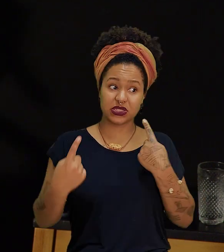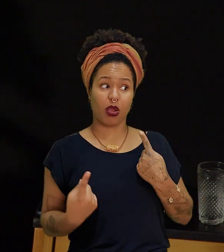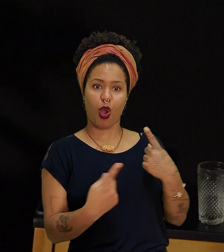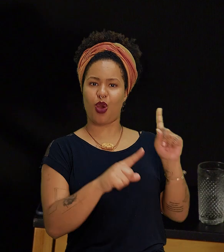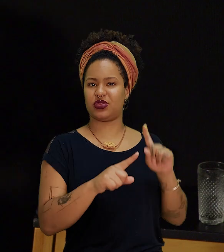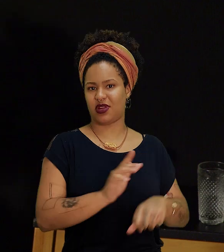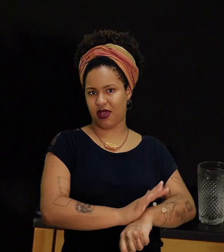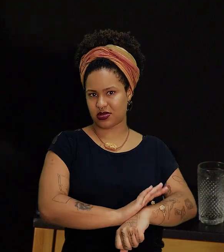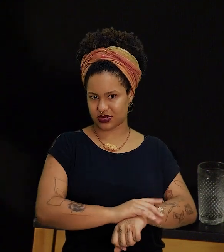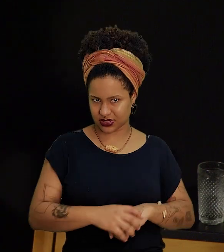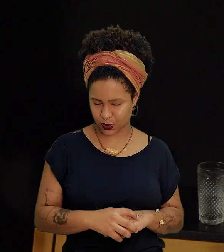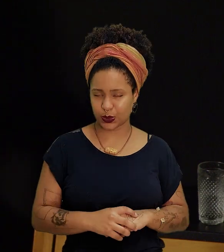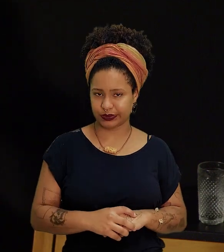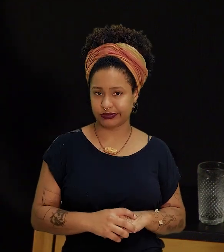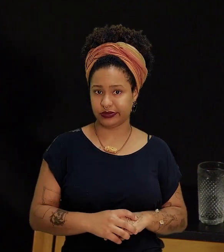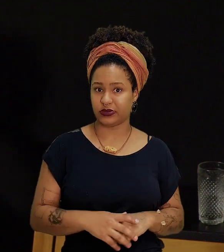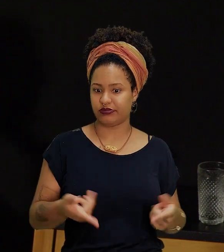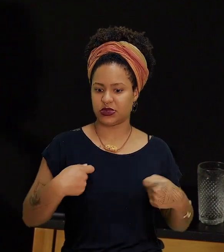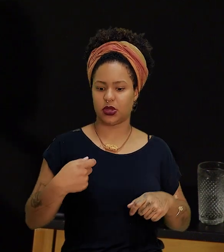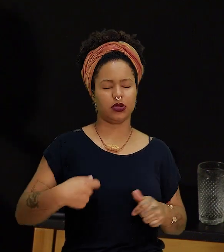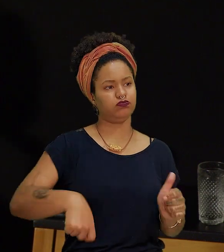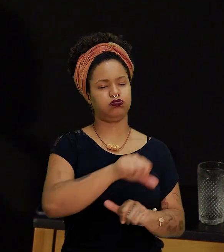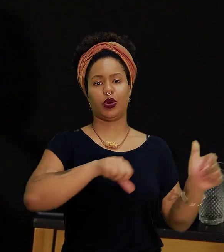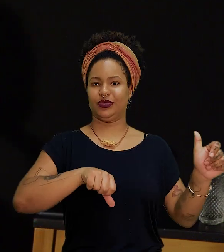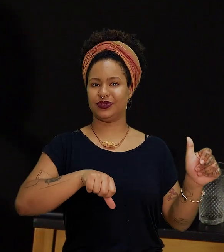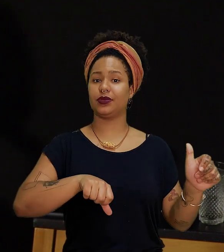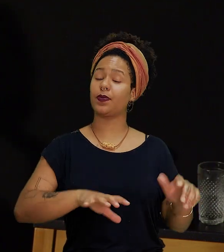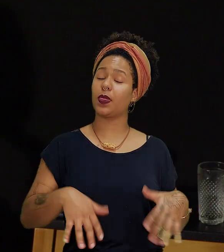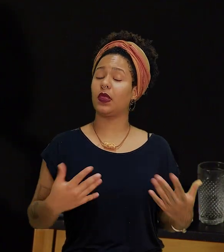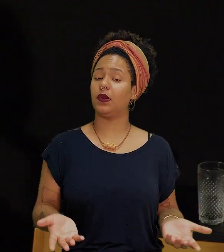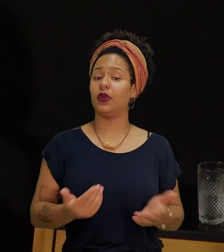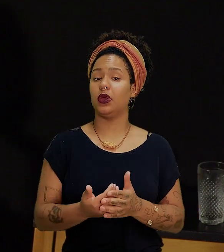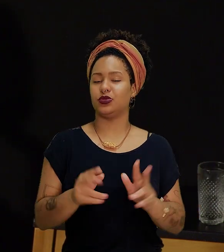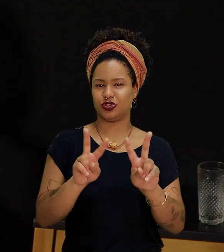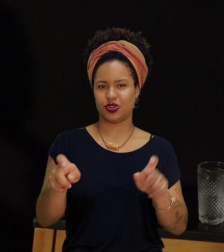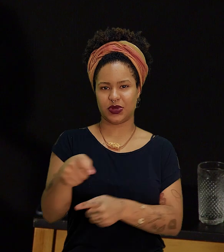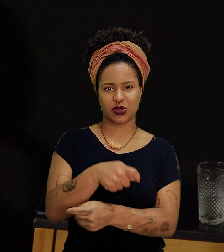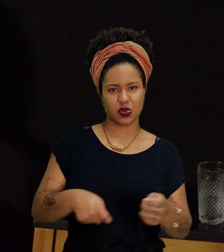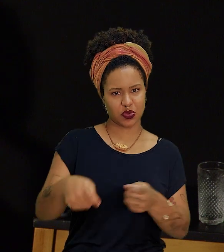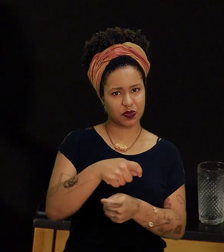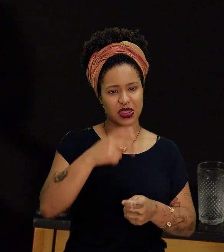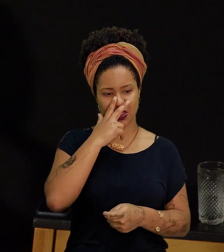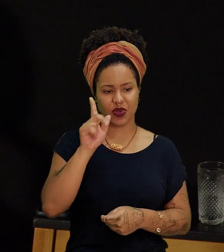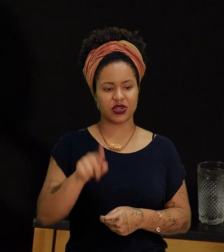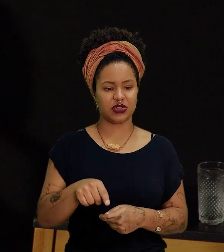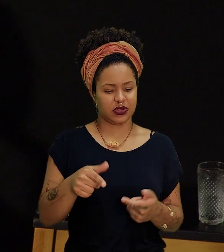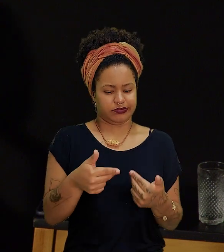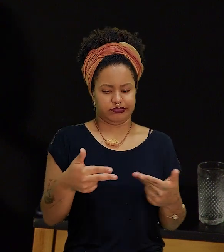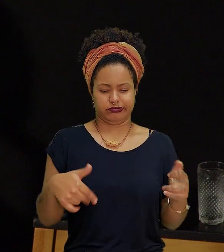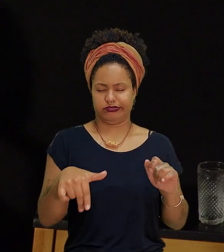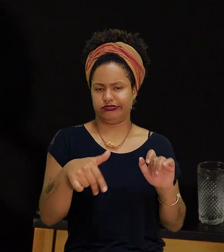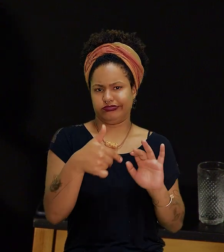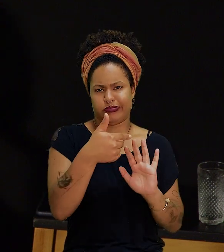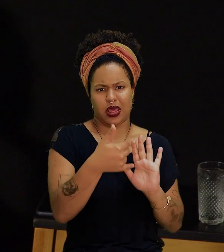Não, tem que ser anti para poder superar. No caso ainda da economia, eu acho que tem uma